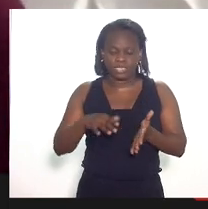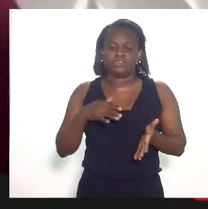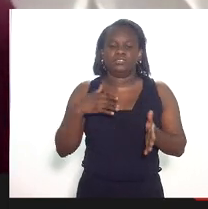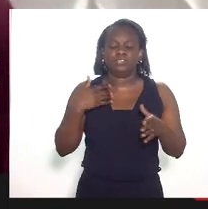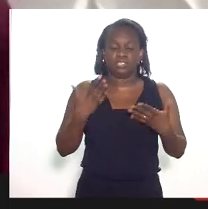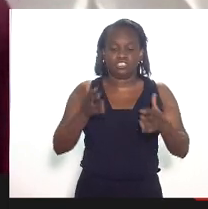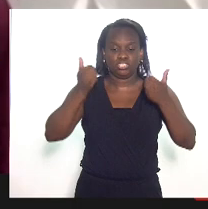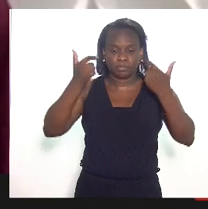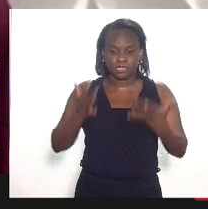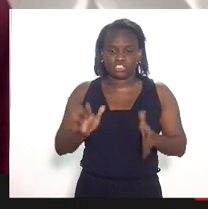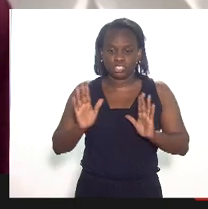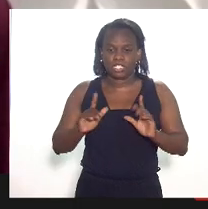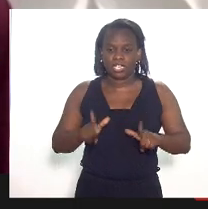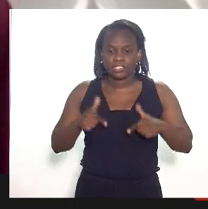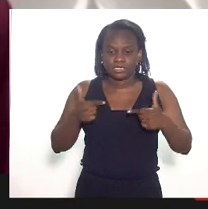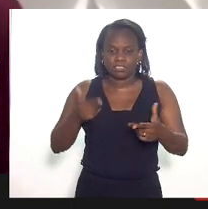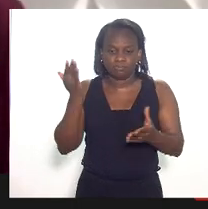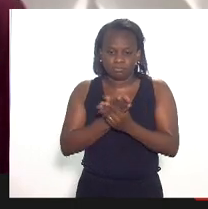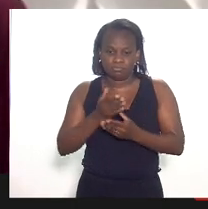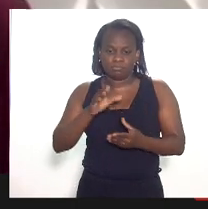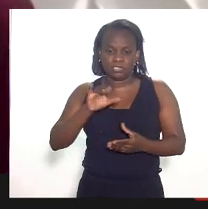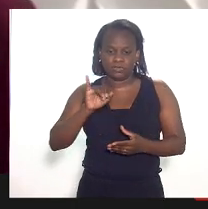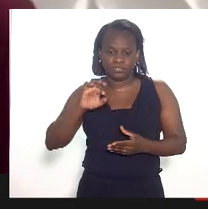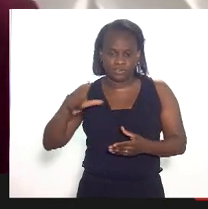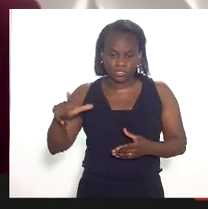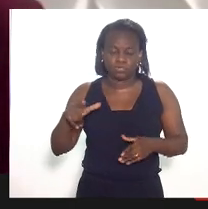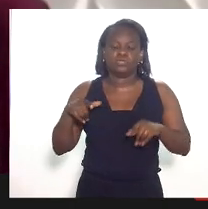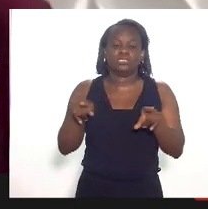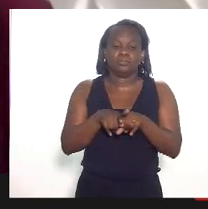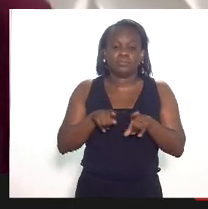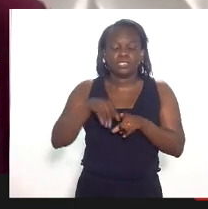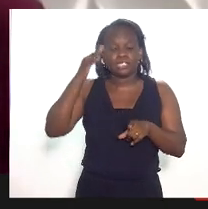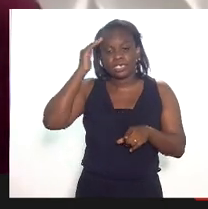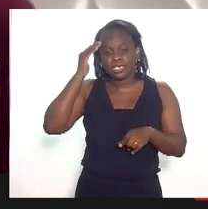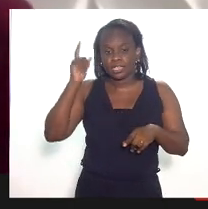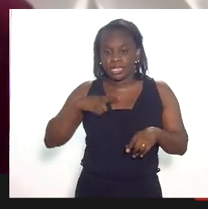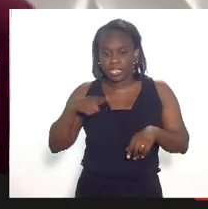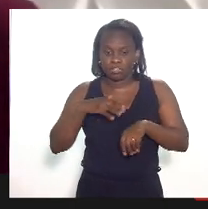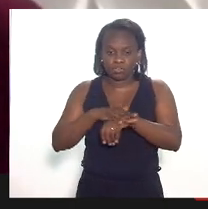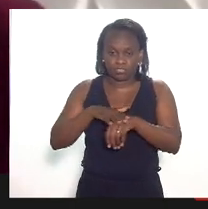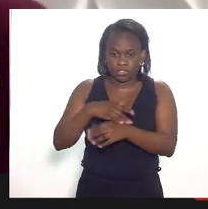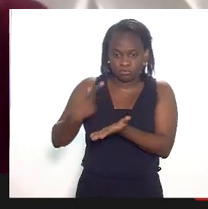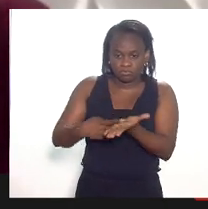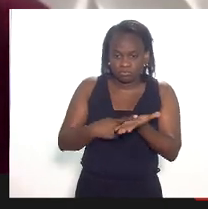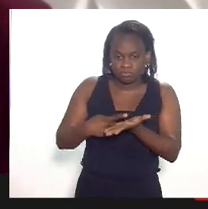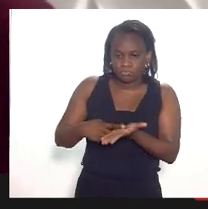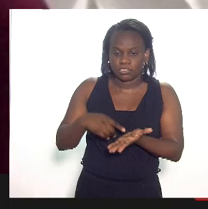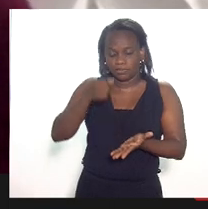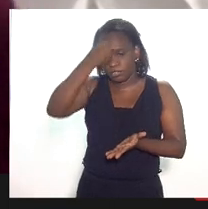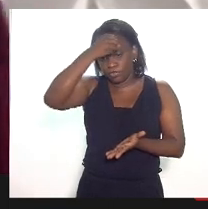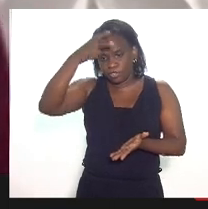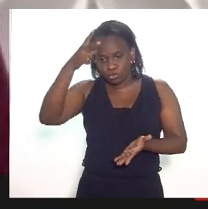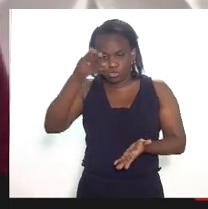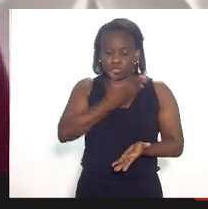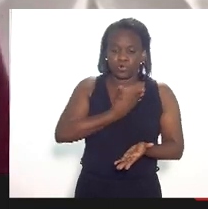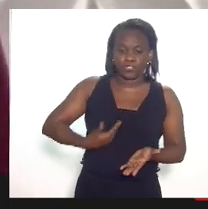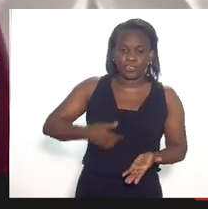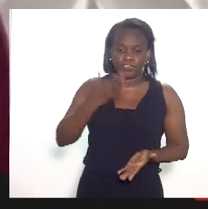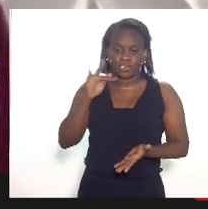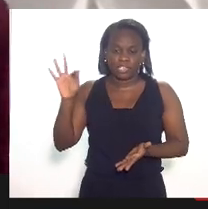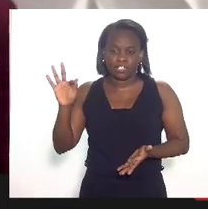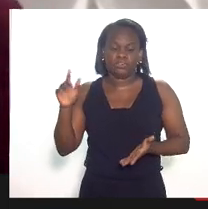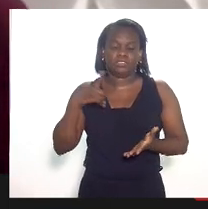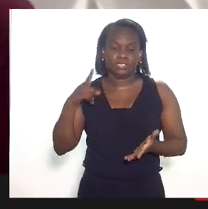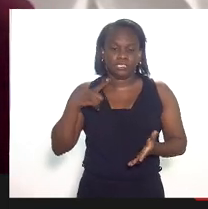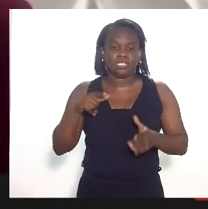ação civil pública, mas queria entender se há uma negociação entre a Prefeitura e o governo federal